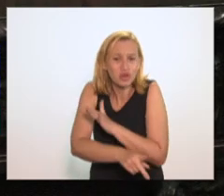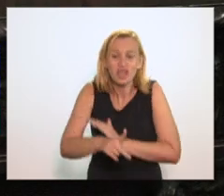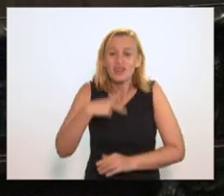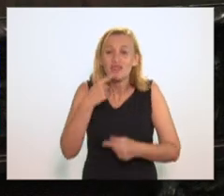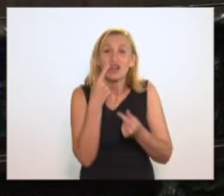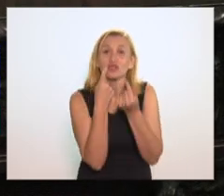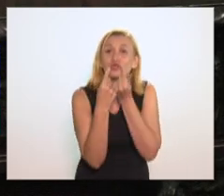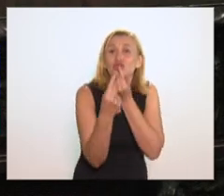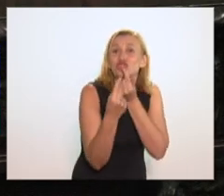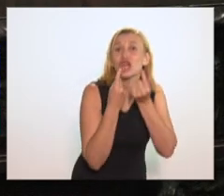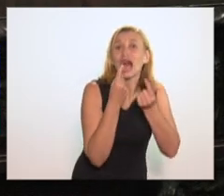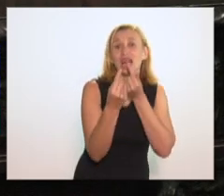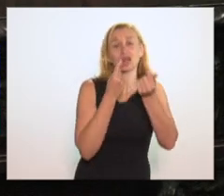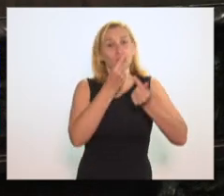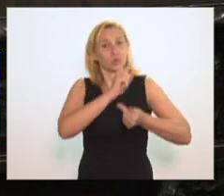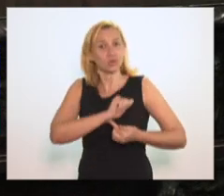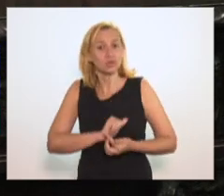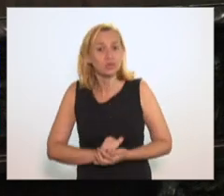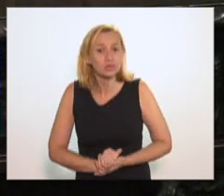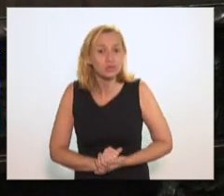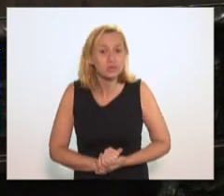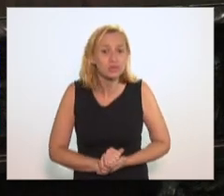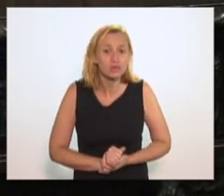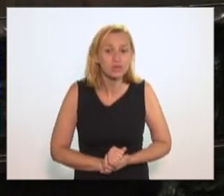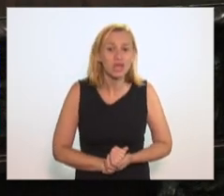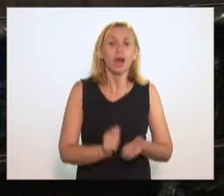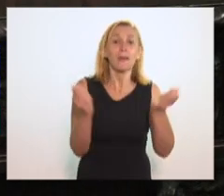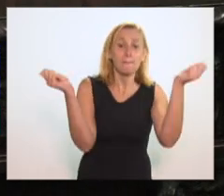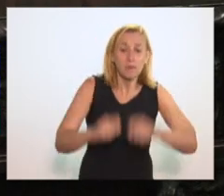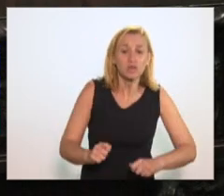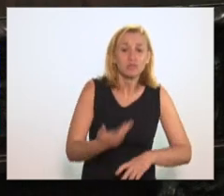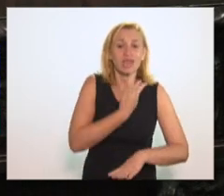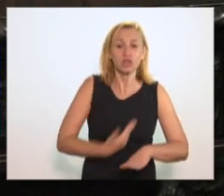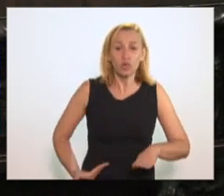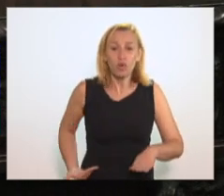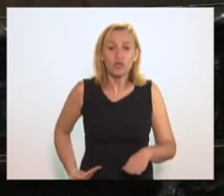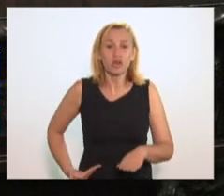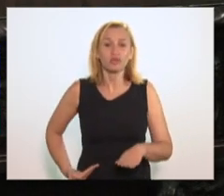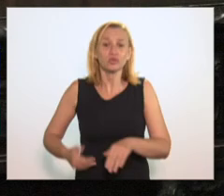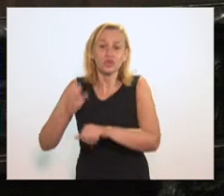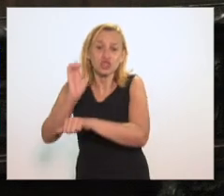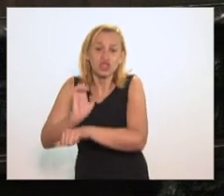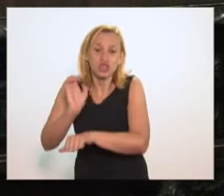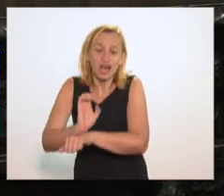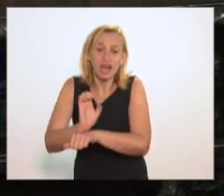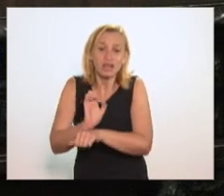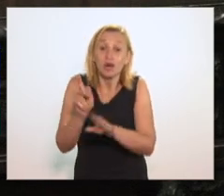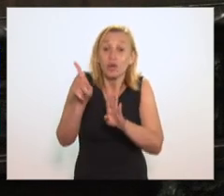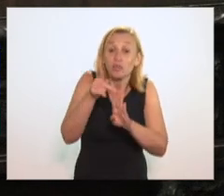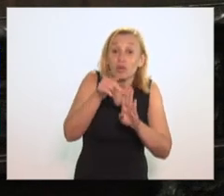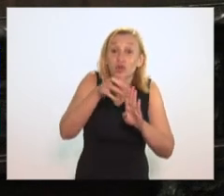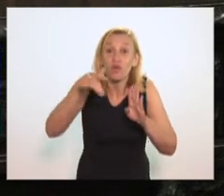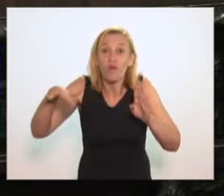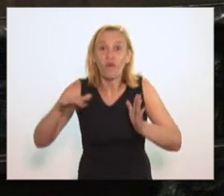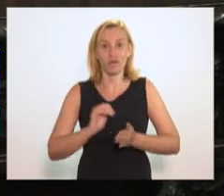diálogo de da possibilidade do governo do estado estabelecer protocolos